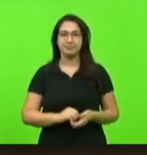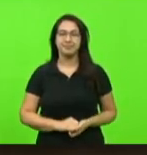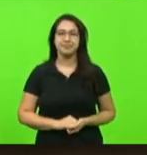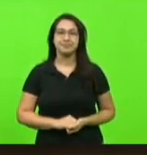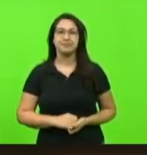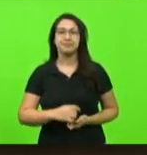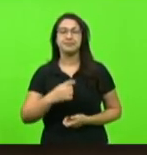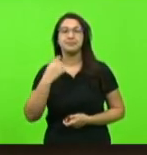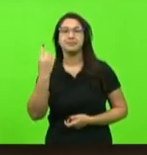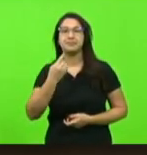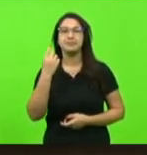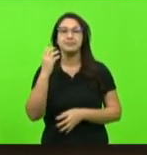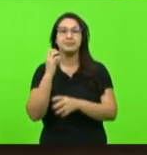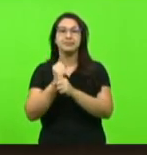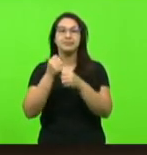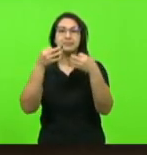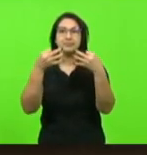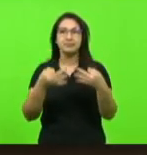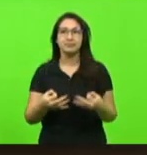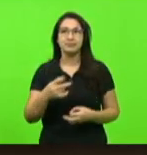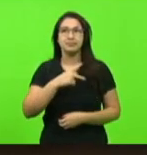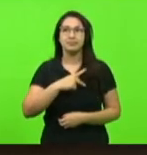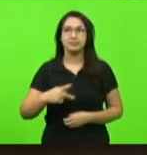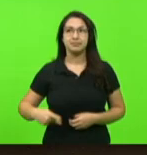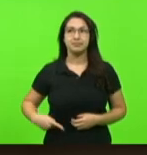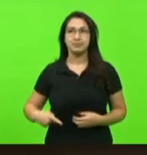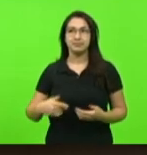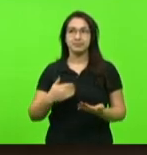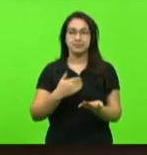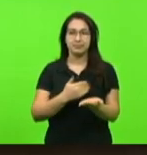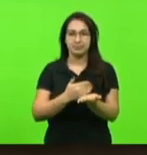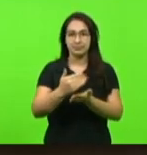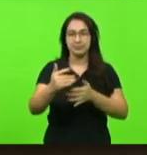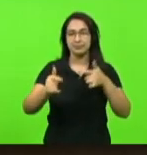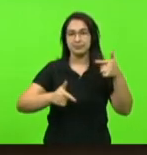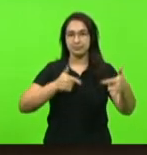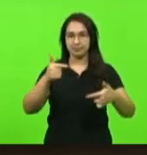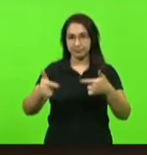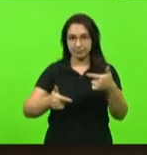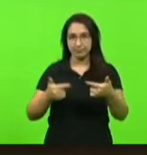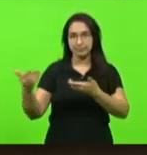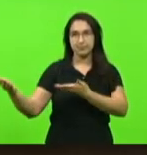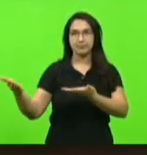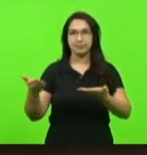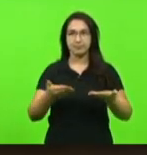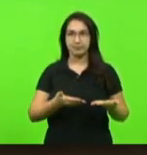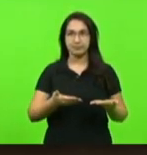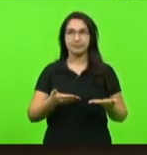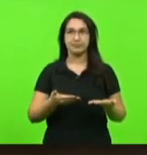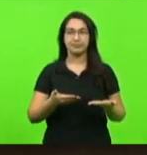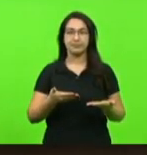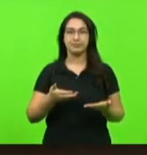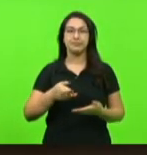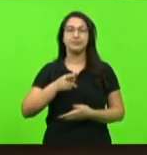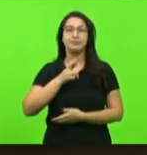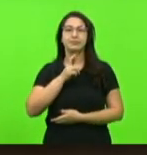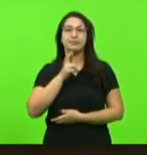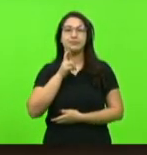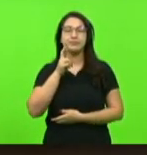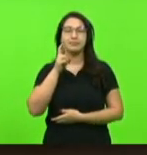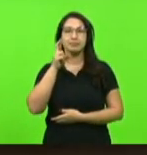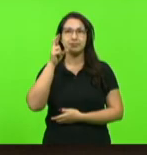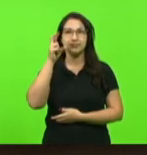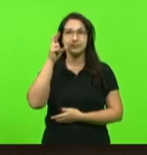coro regimental, o senhor presidente declarou abertos os trabalhos e convidou o senhor deputado Ricardo Alba, primeiro